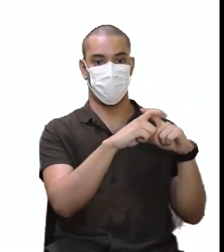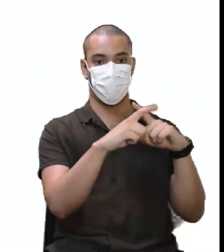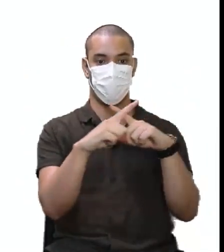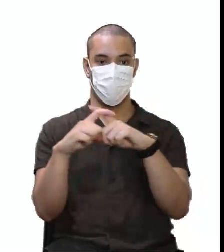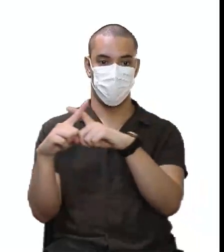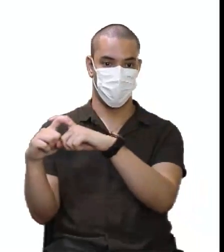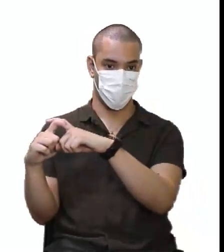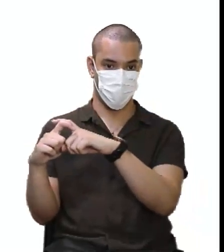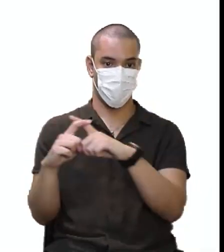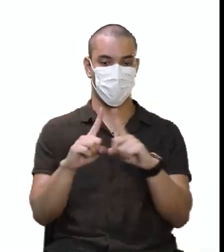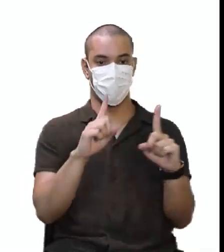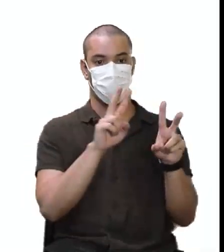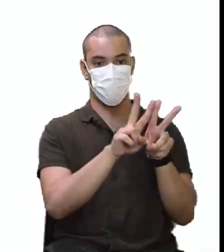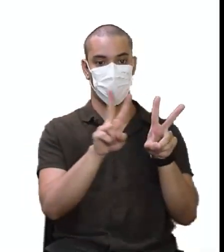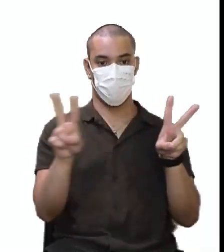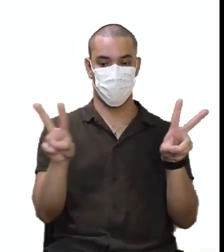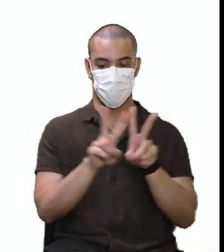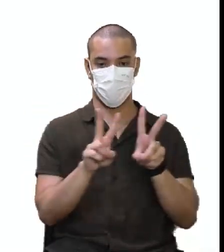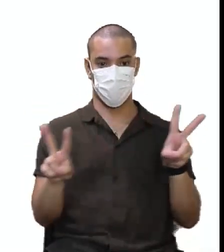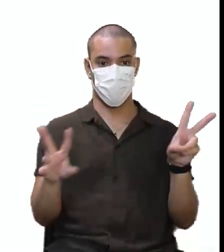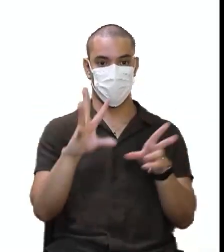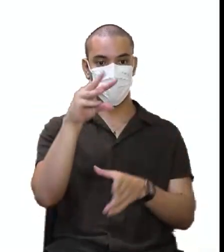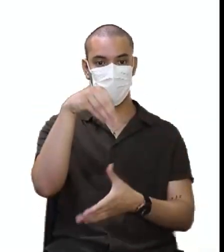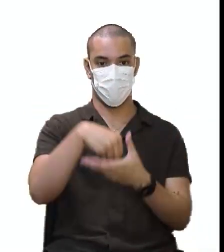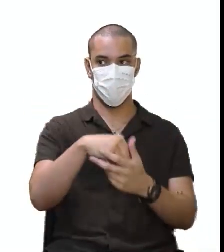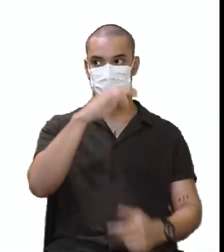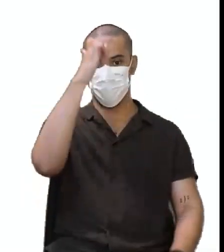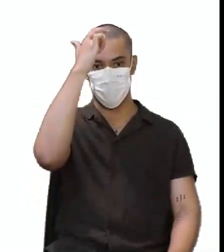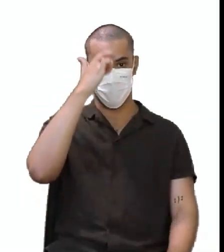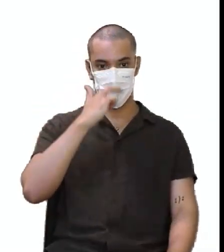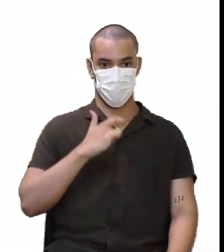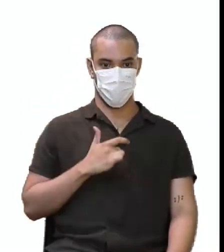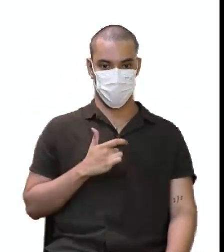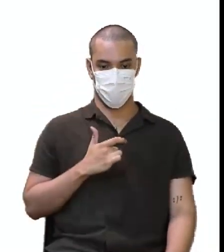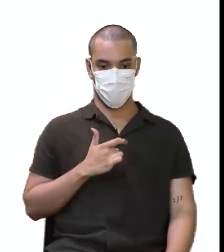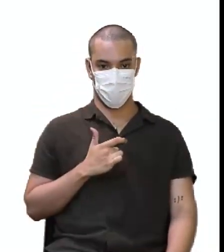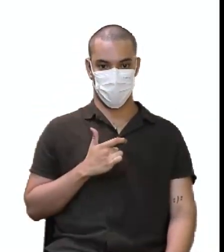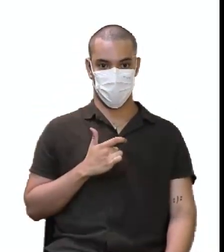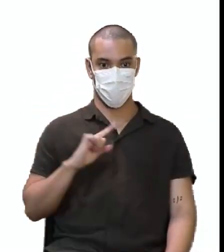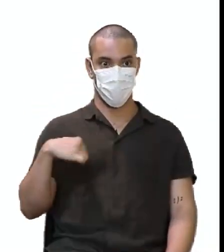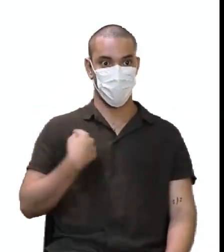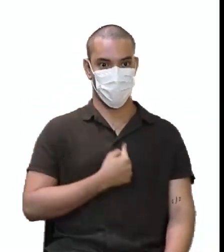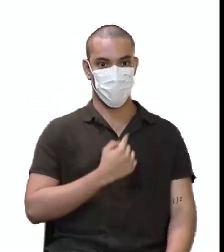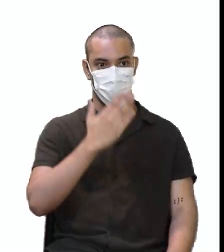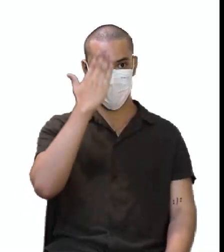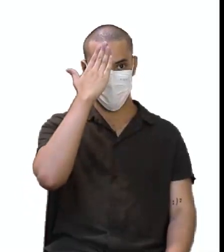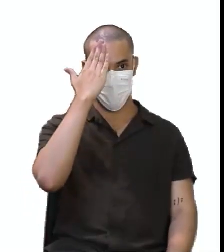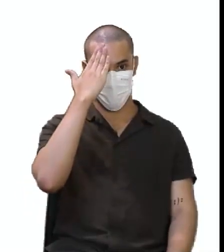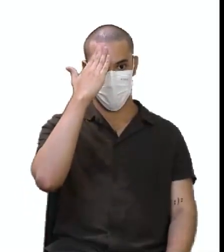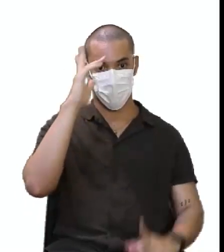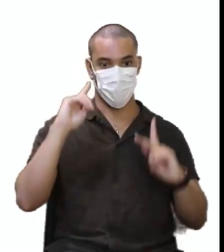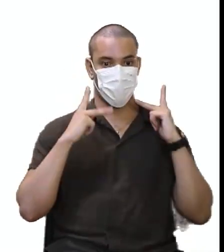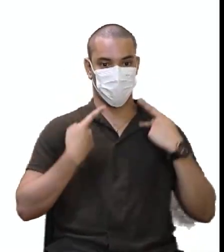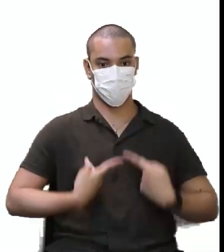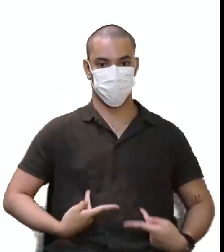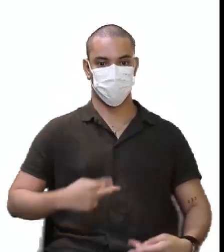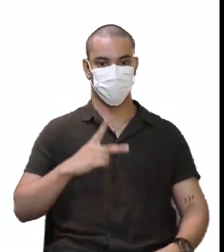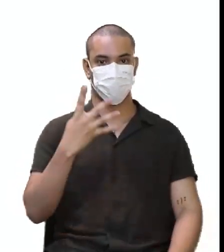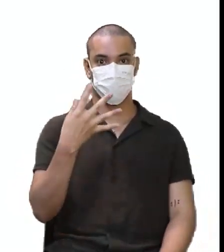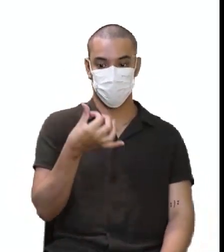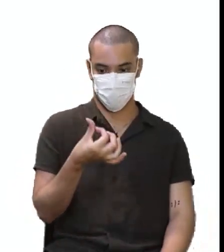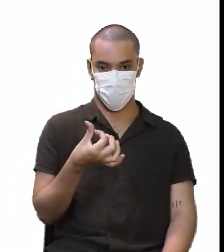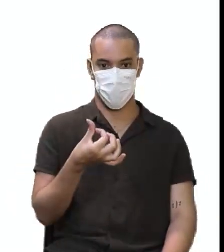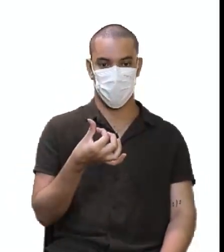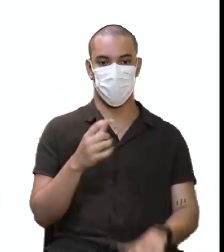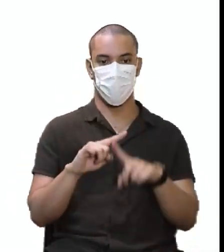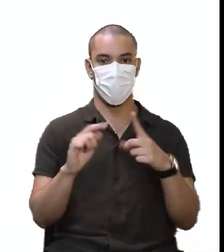cromossomos que nós vamos ter no indivíduo. Na espécie humana, nós sabemos que temos 46 cromossomos. E